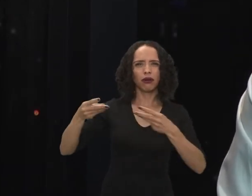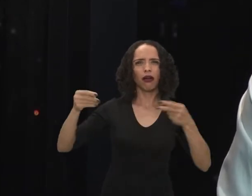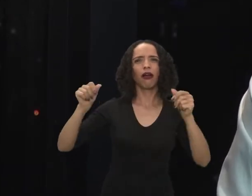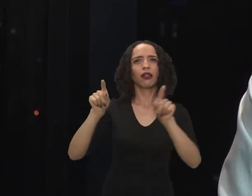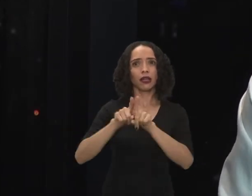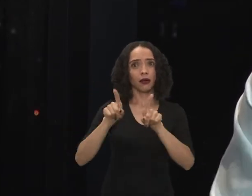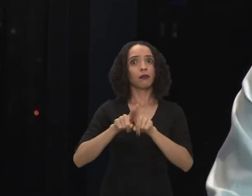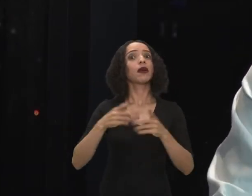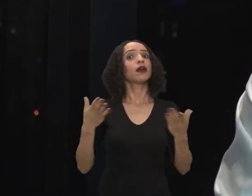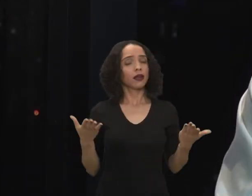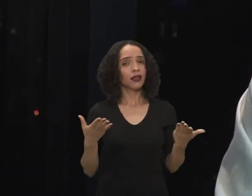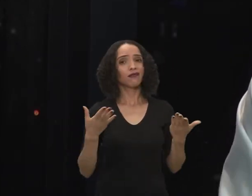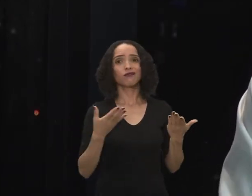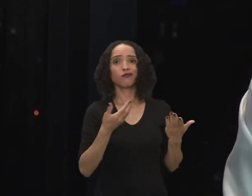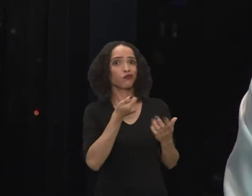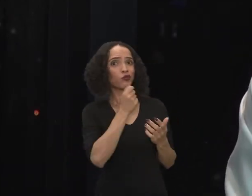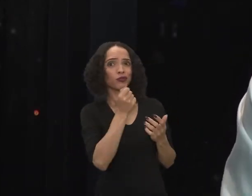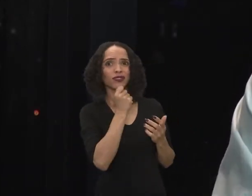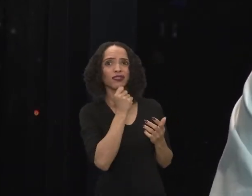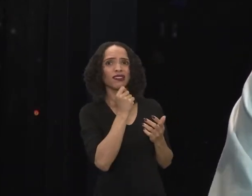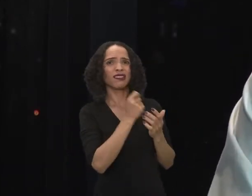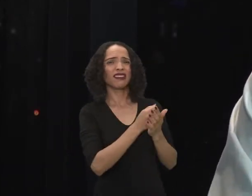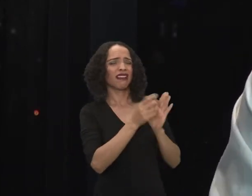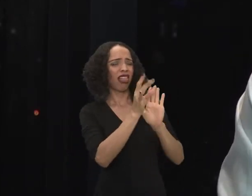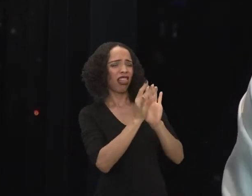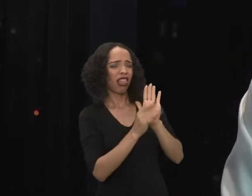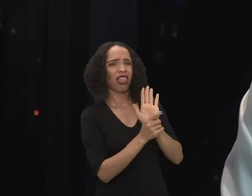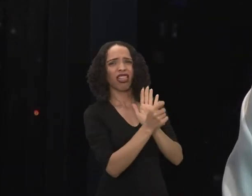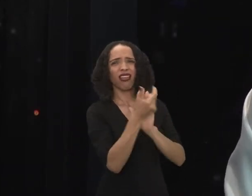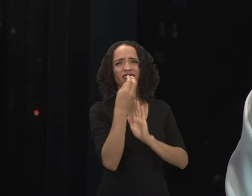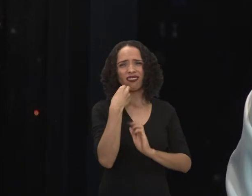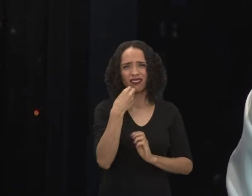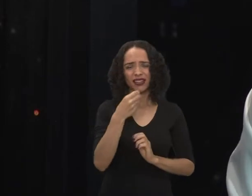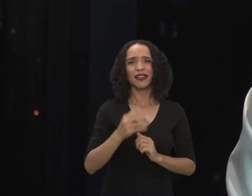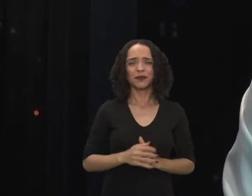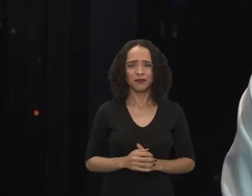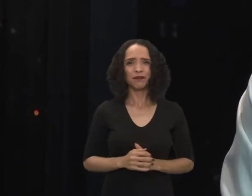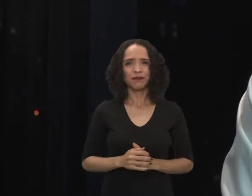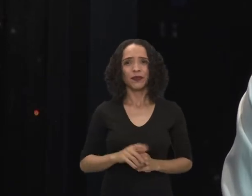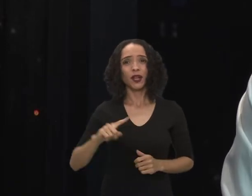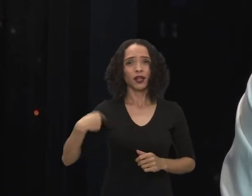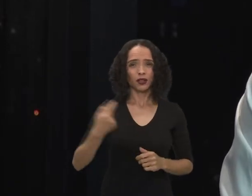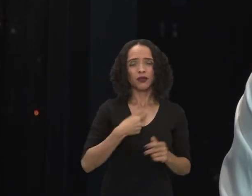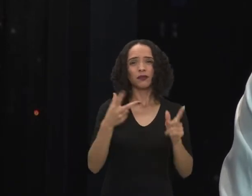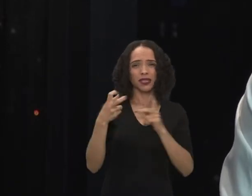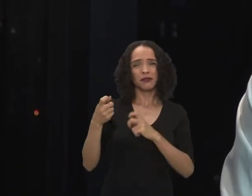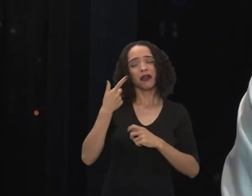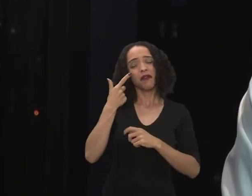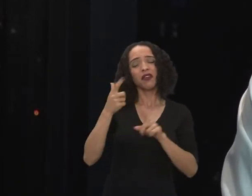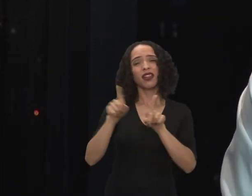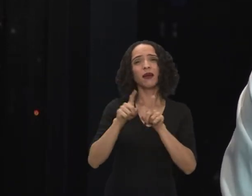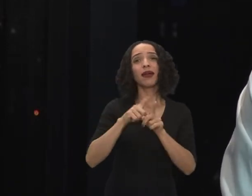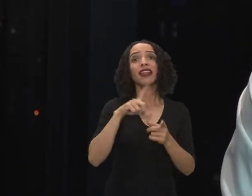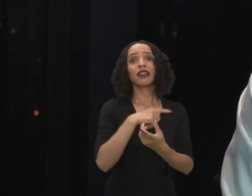essa questão do fogo, e a gente passou pela seca agora e a gente viu a questão de incêndios florestais,